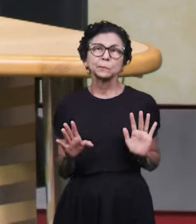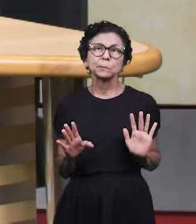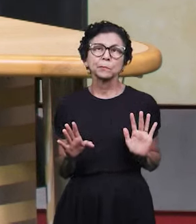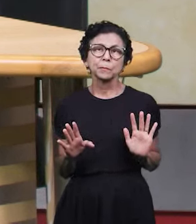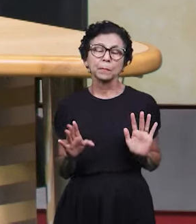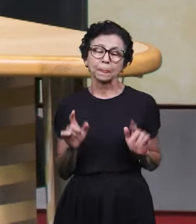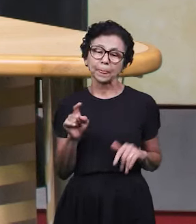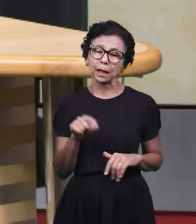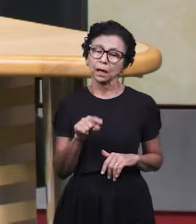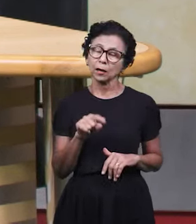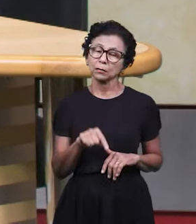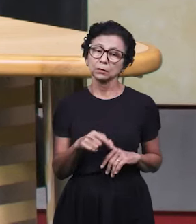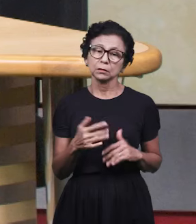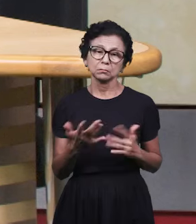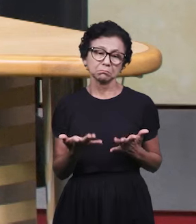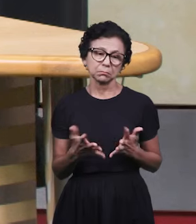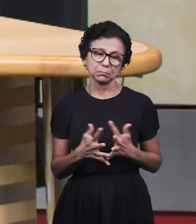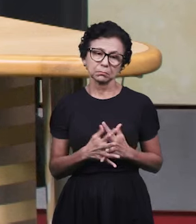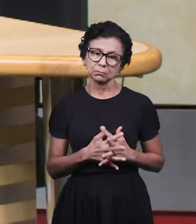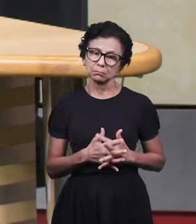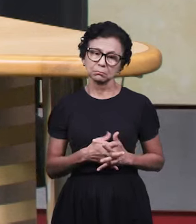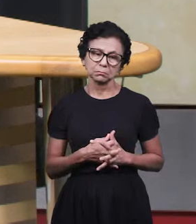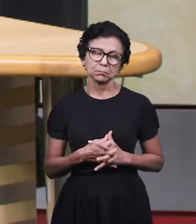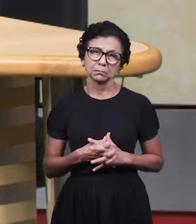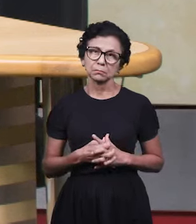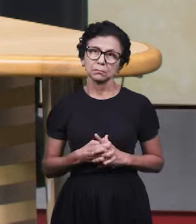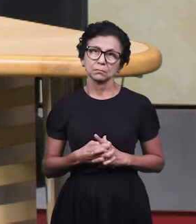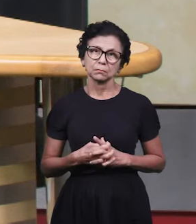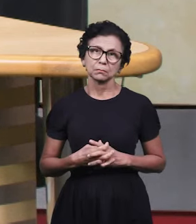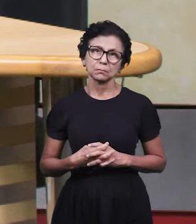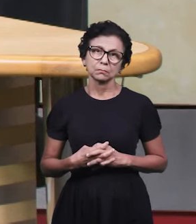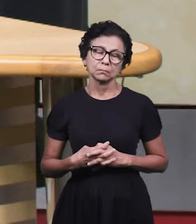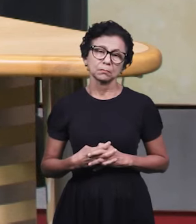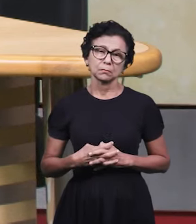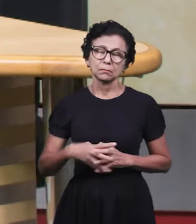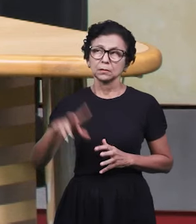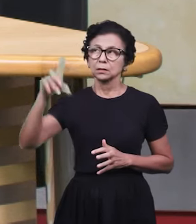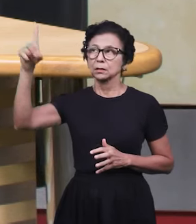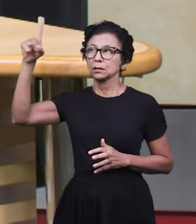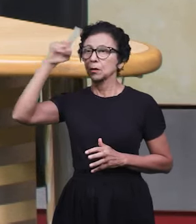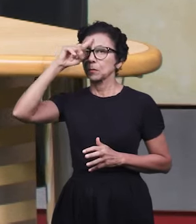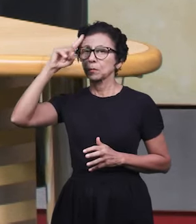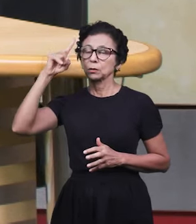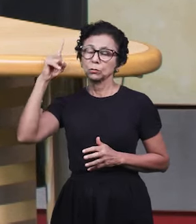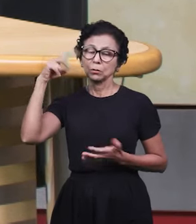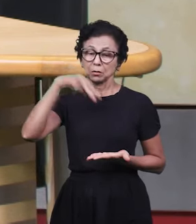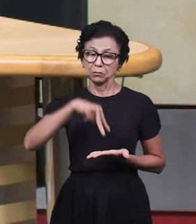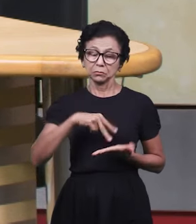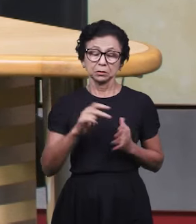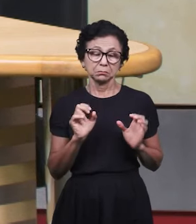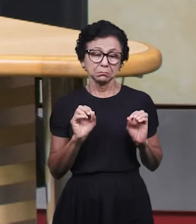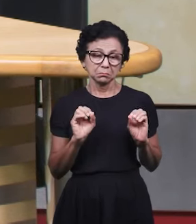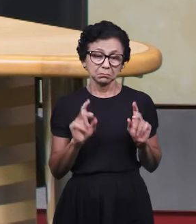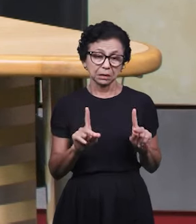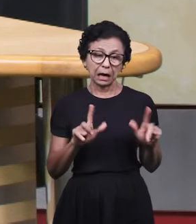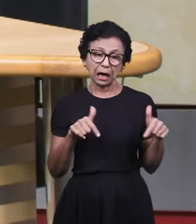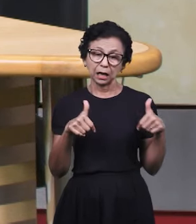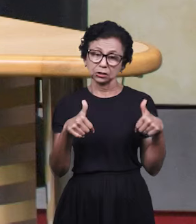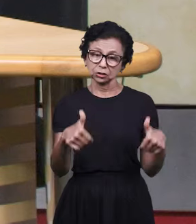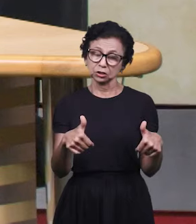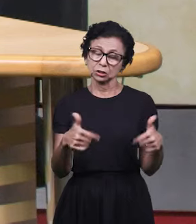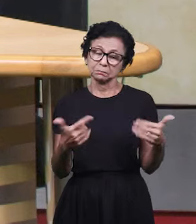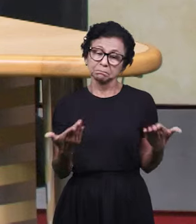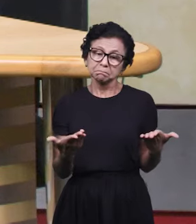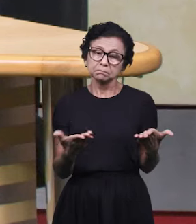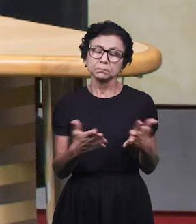A minha ordem era aqui, eu não posso fazer aquilo diferente daquilo que eu recebi a ordem. Entendeu? Eu